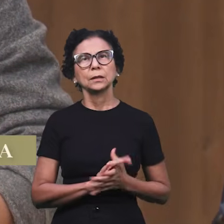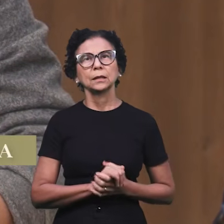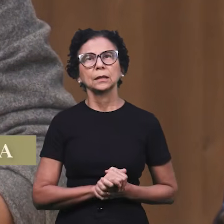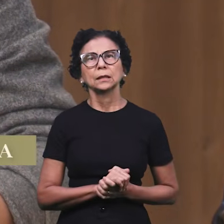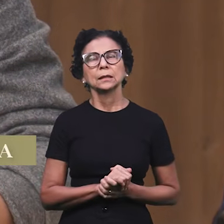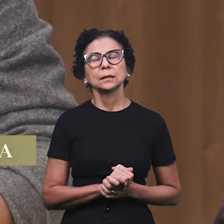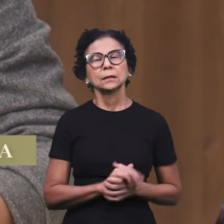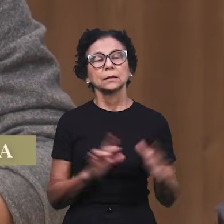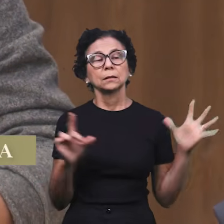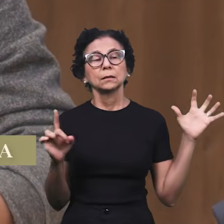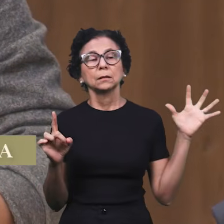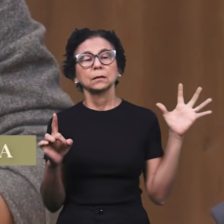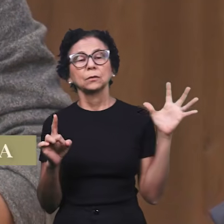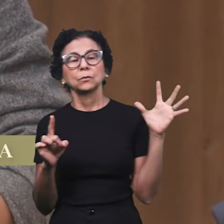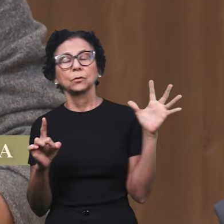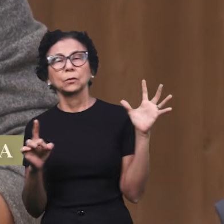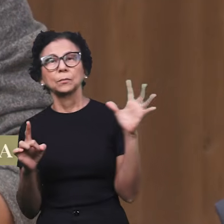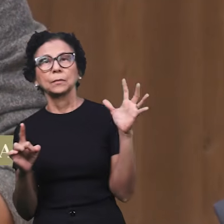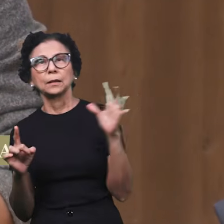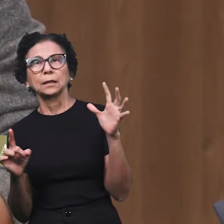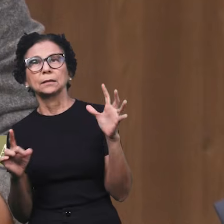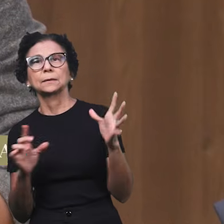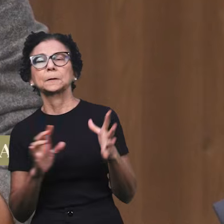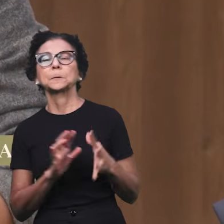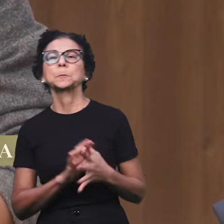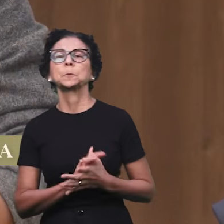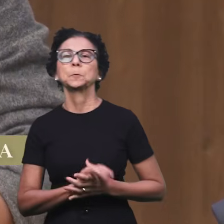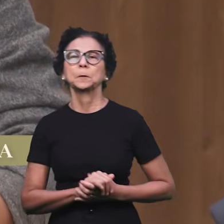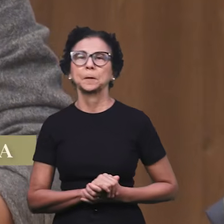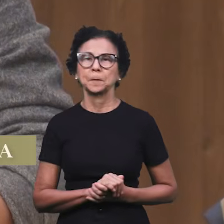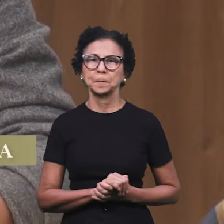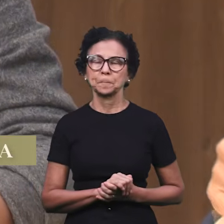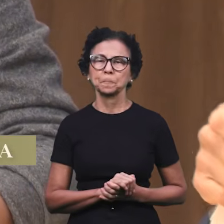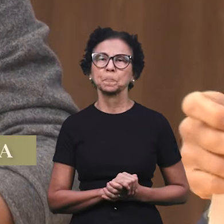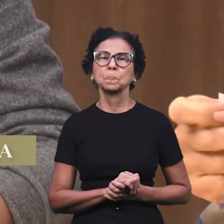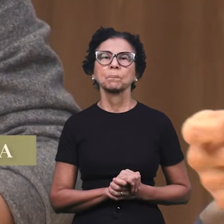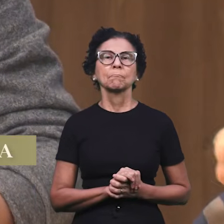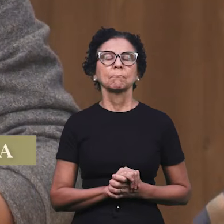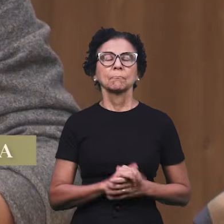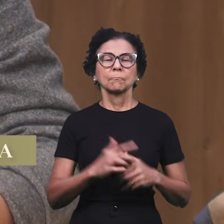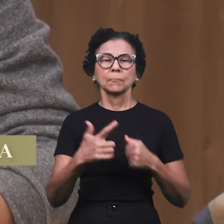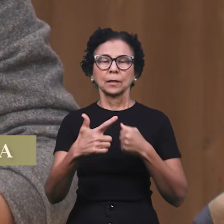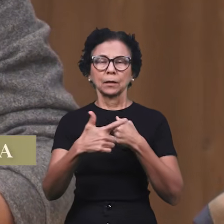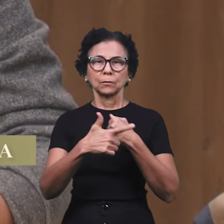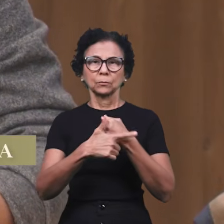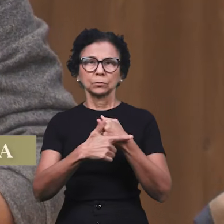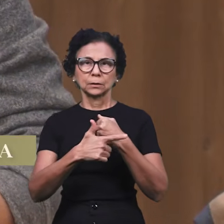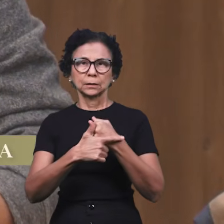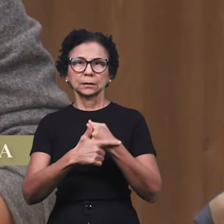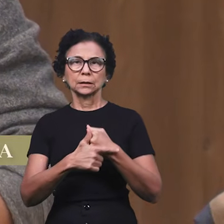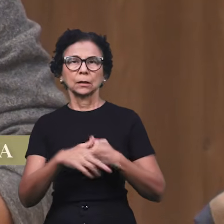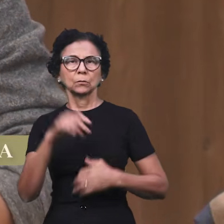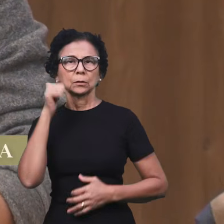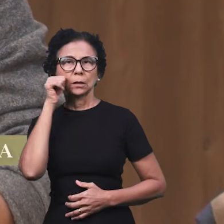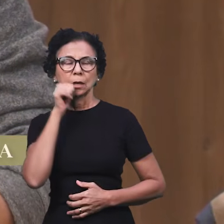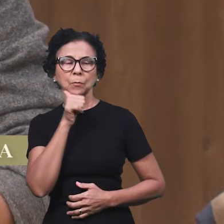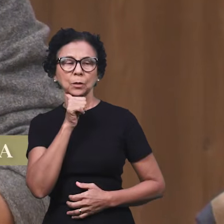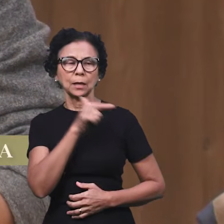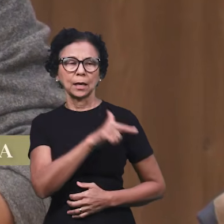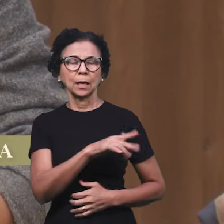tem descaracterizado a função da mulher, o feminino e principalmente